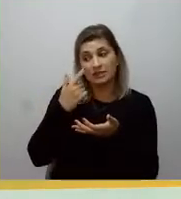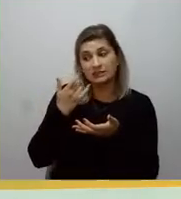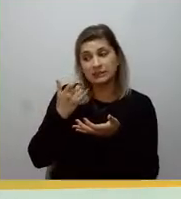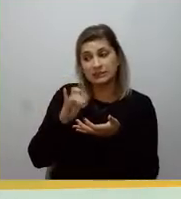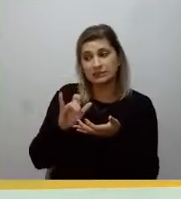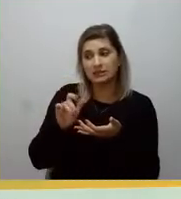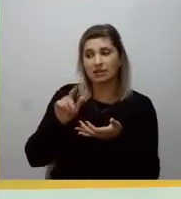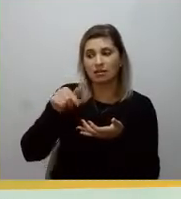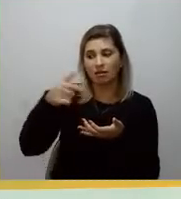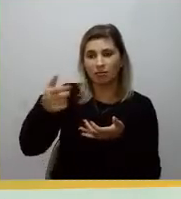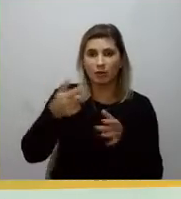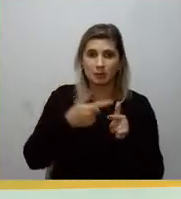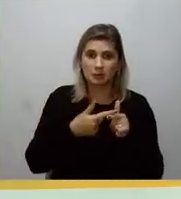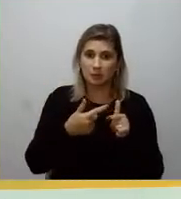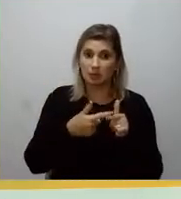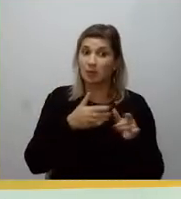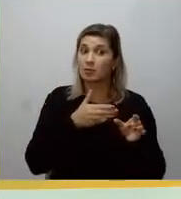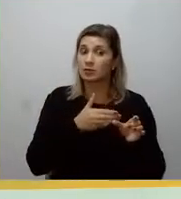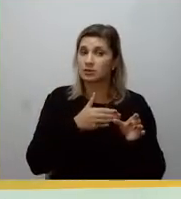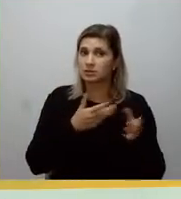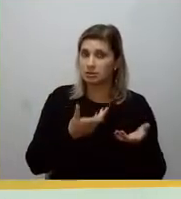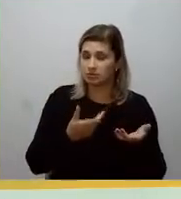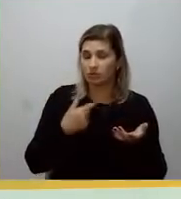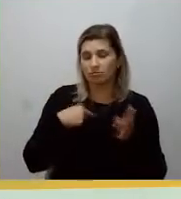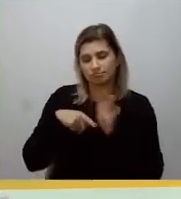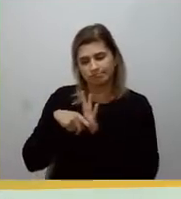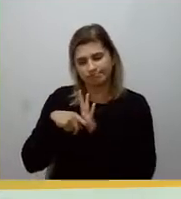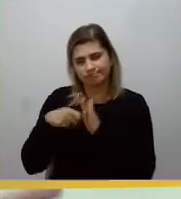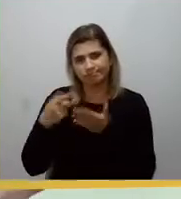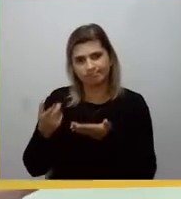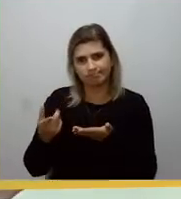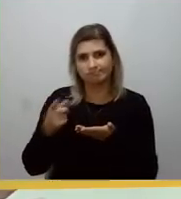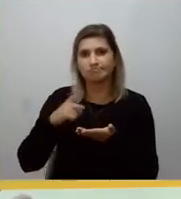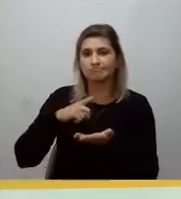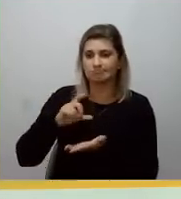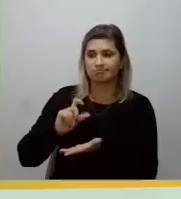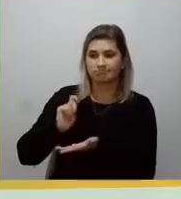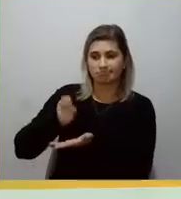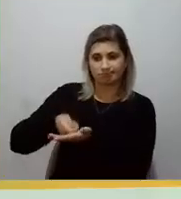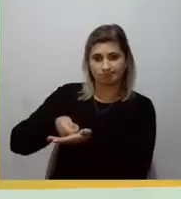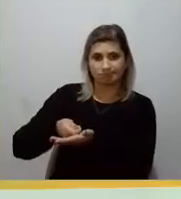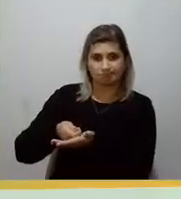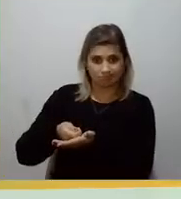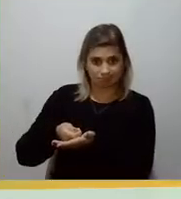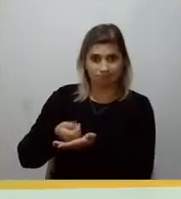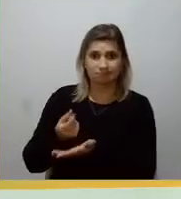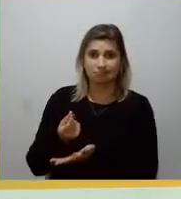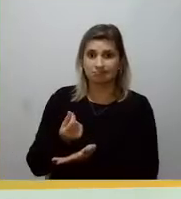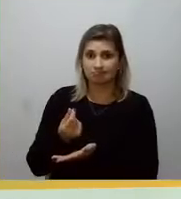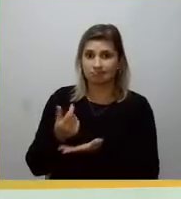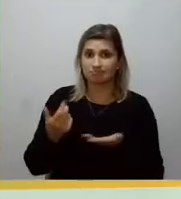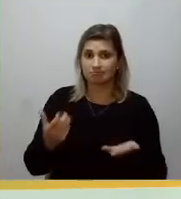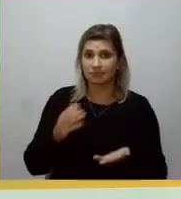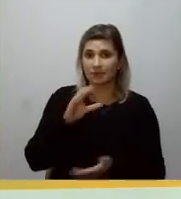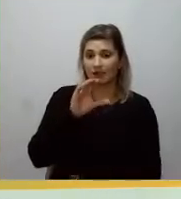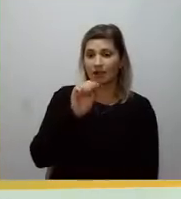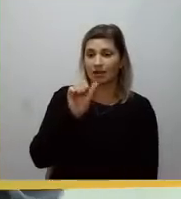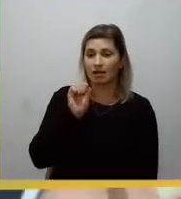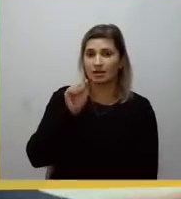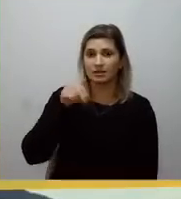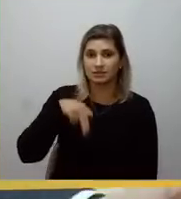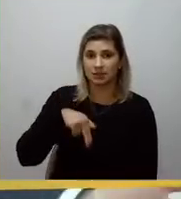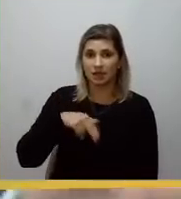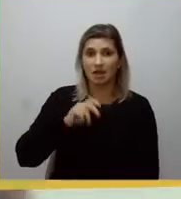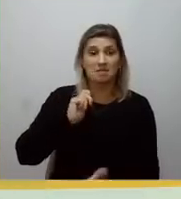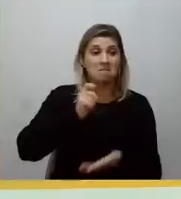A tarifa remunera o investimento. Esse é o princípio da tarifa. Então, não tem como a Casam cobrar isso da Prefeitura de Lages ou das